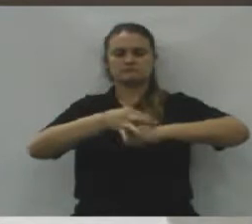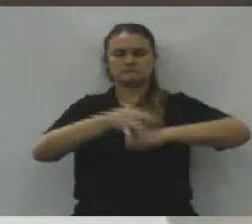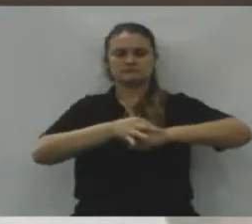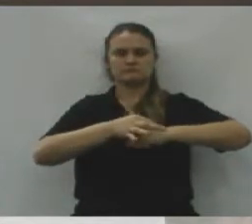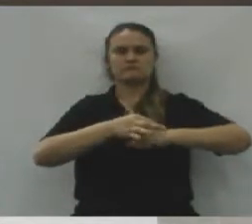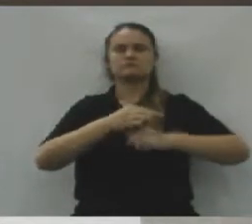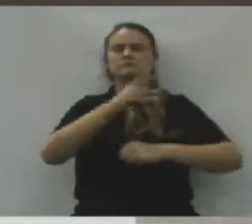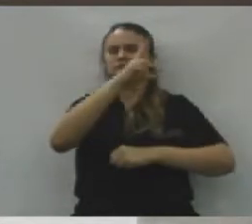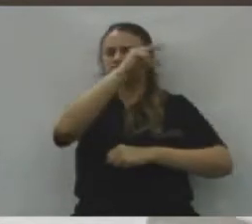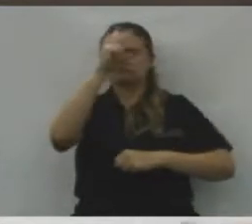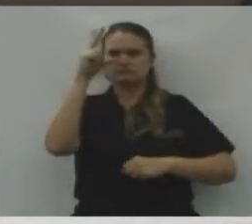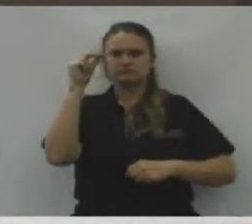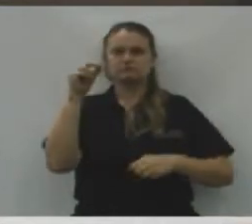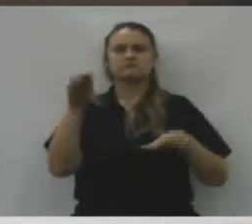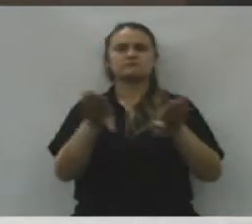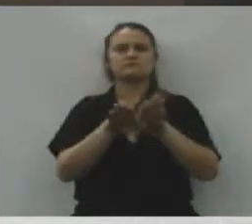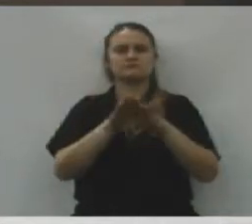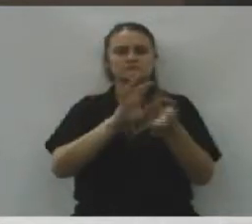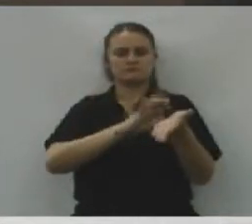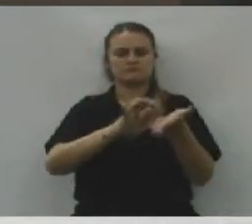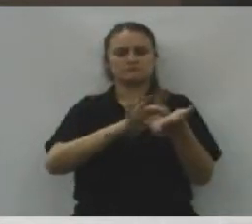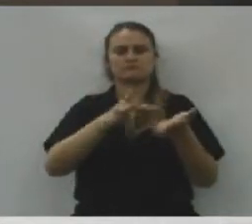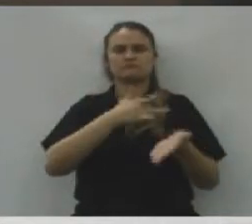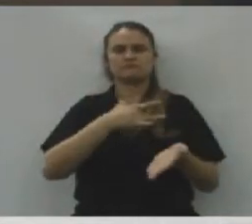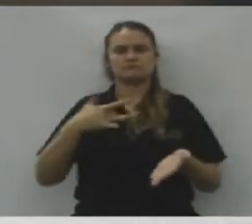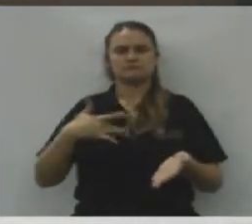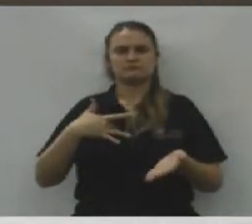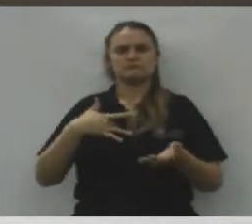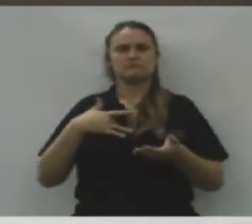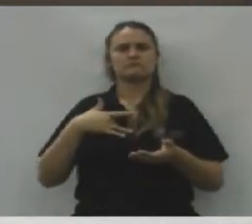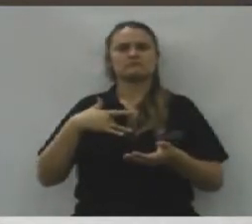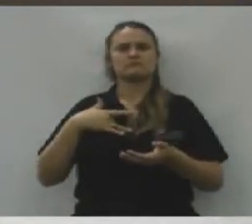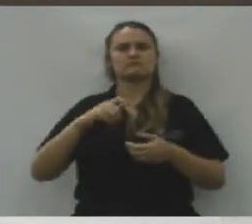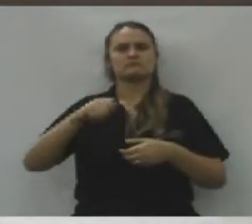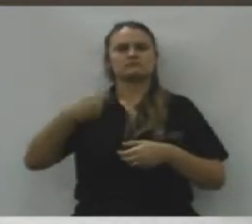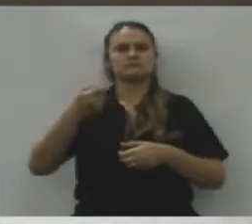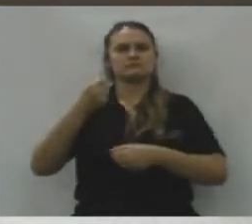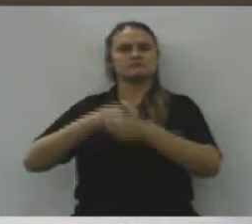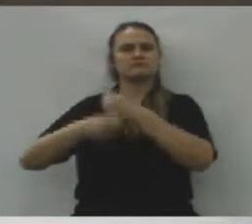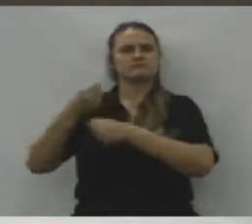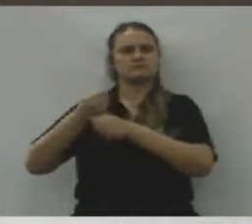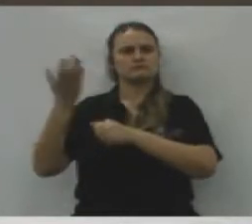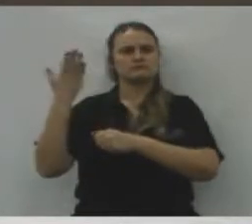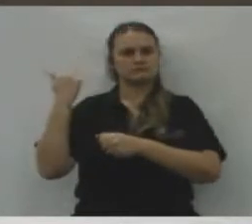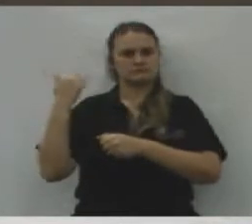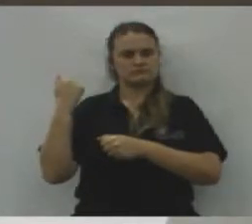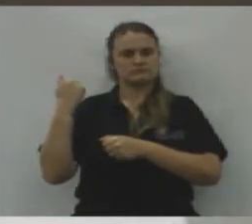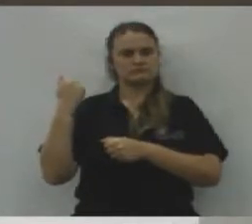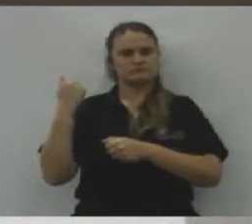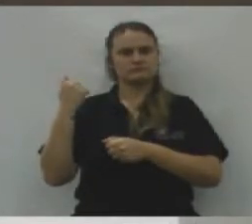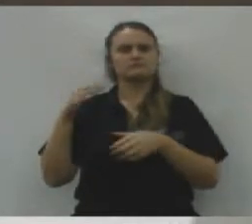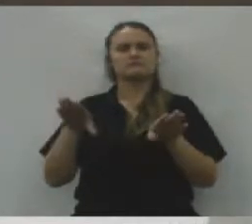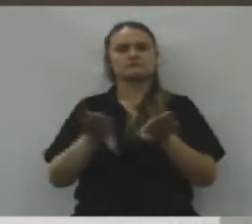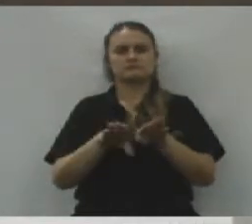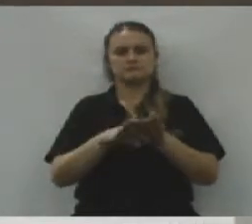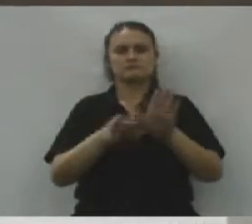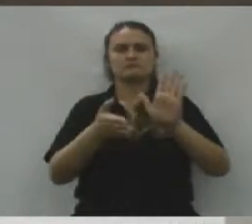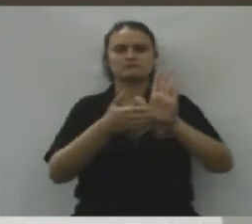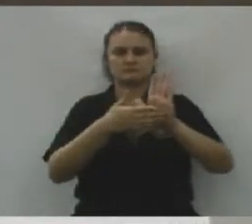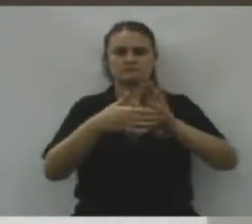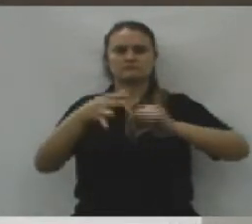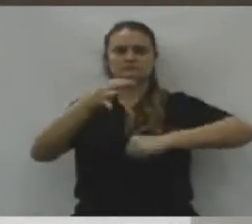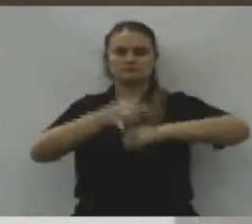saúde referente ao terceiro quadrimestre de 2017, bem como a prestação de contas